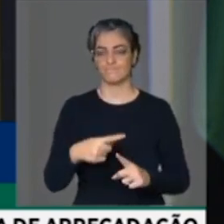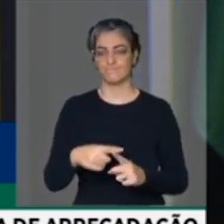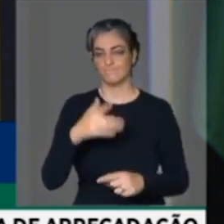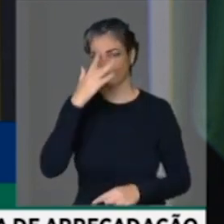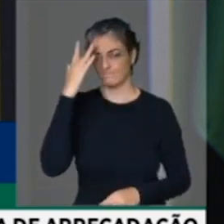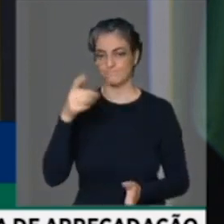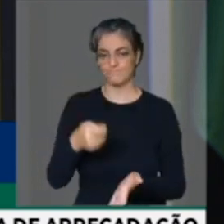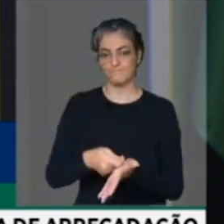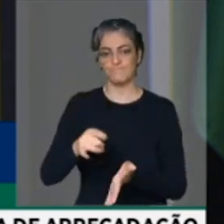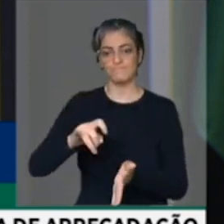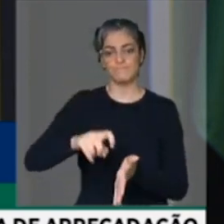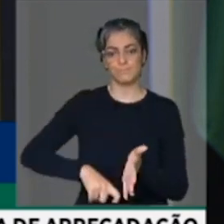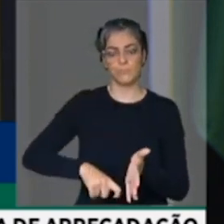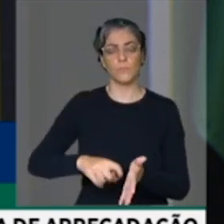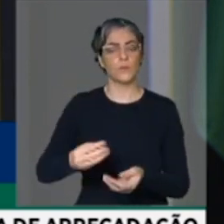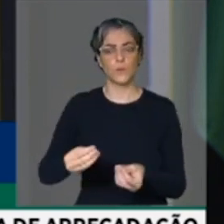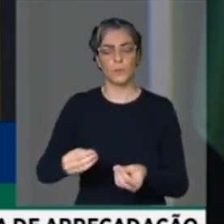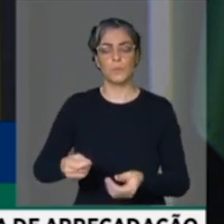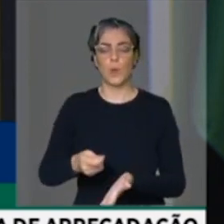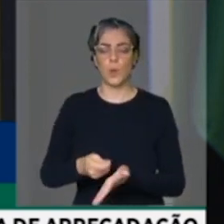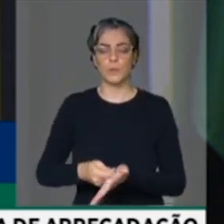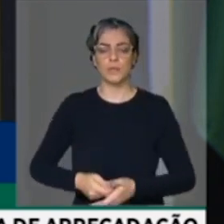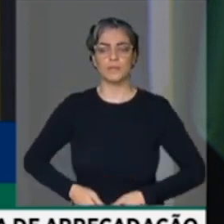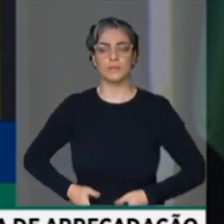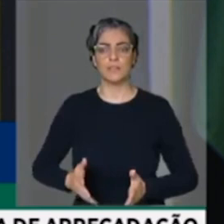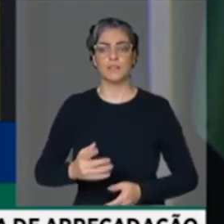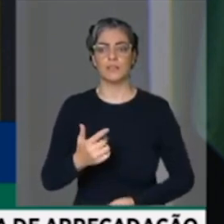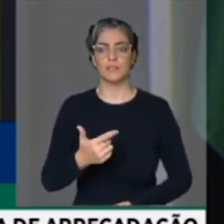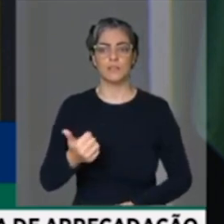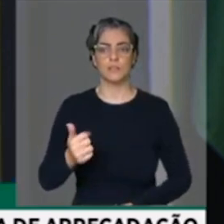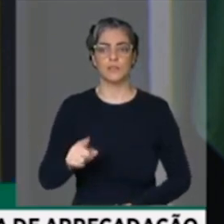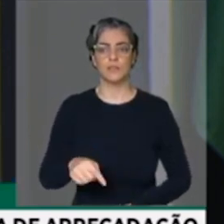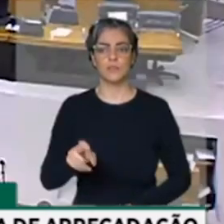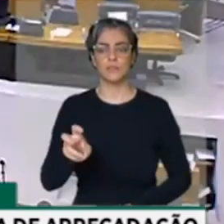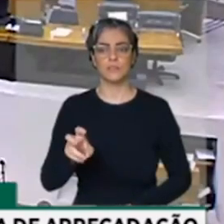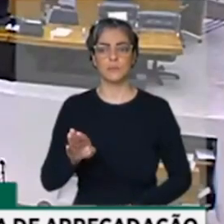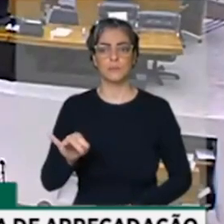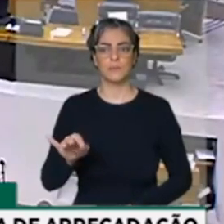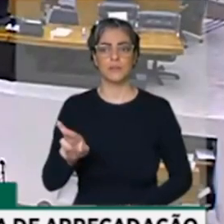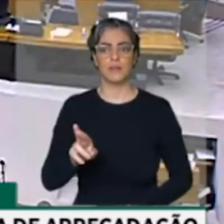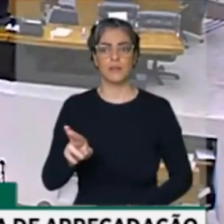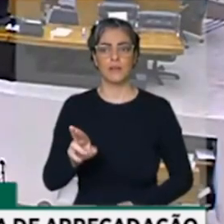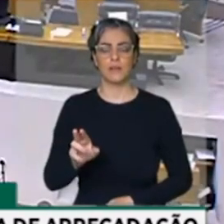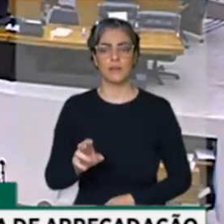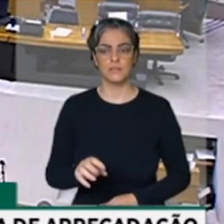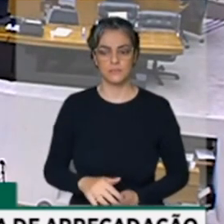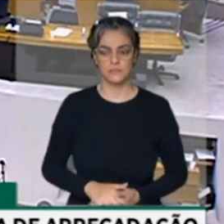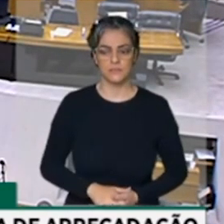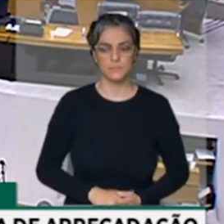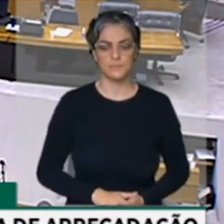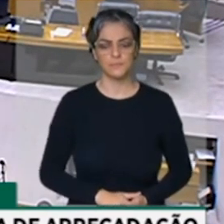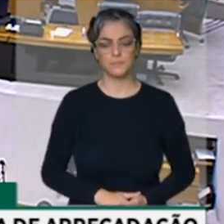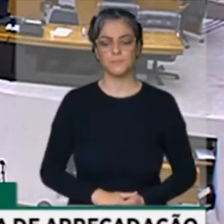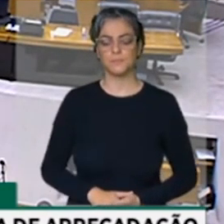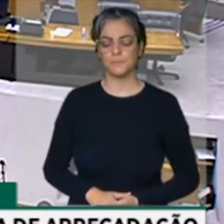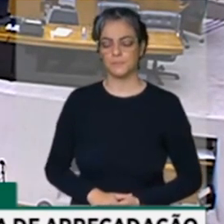de impostos do Brasil foi obrigado a gastar 21,5 bilhões de reais em estatais zumbi, estatais que